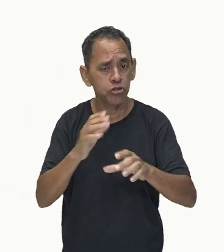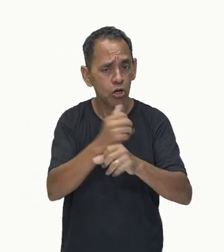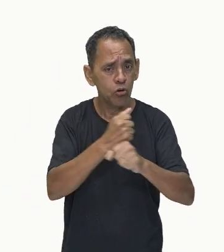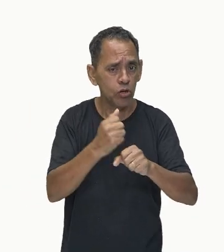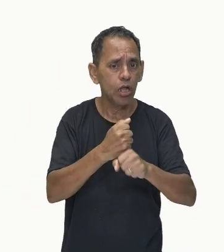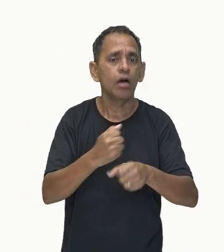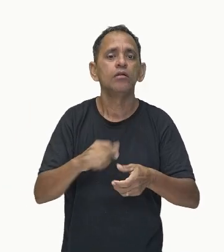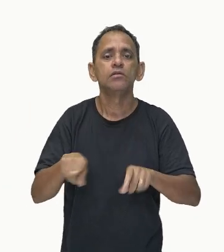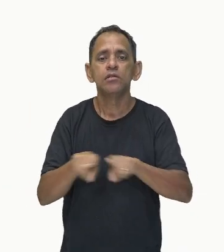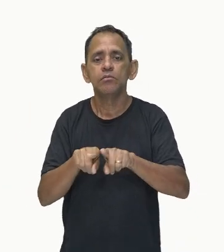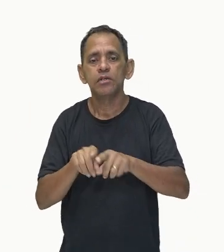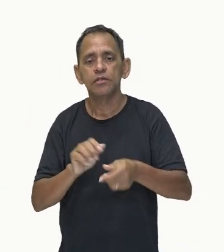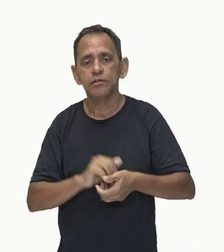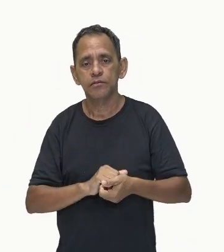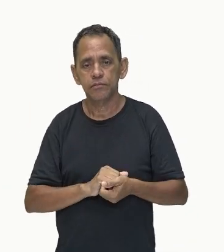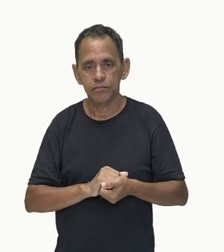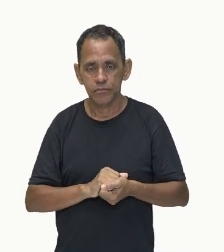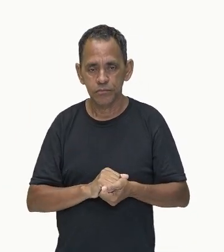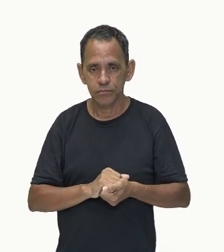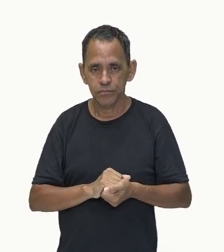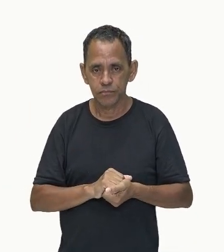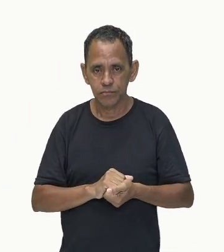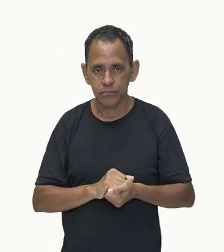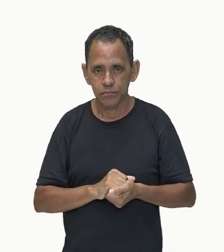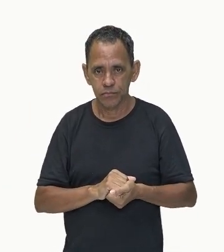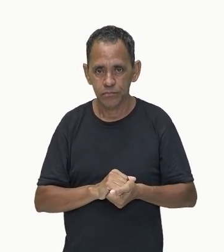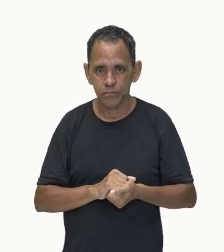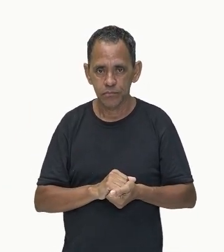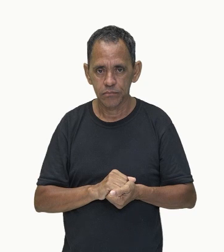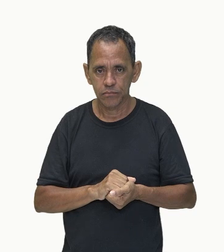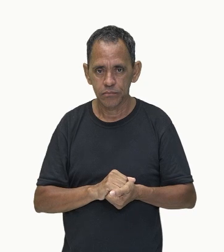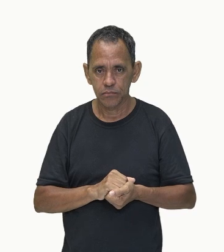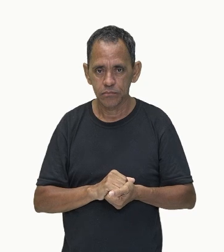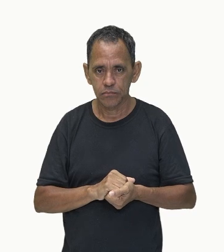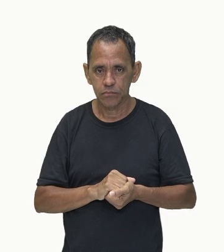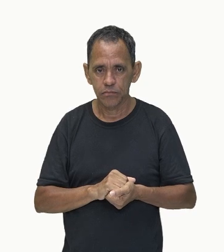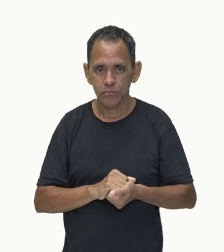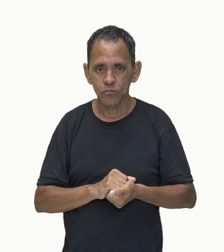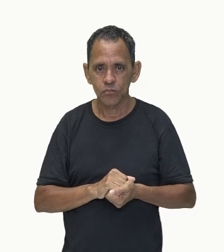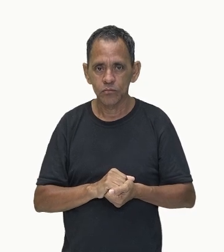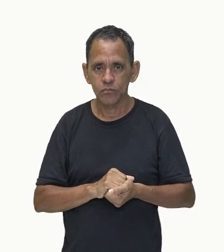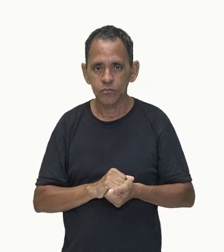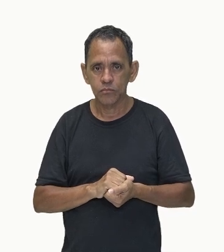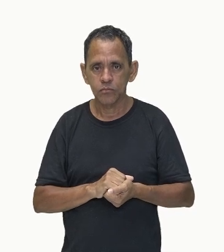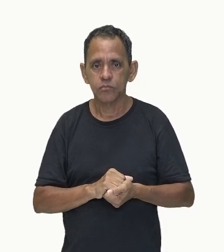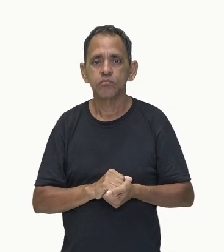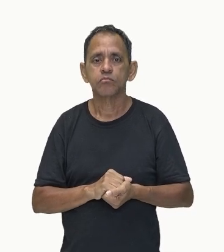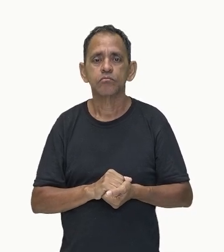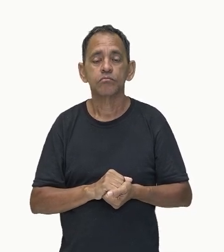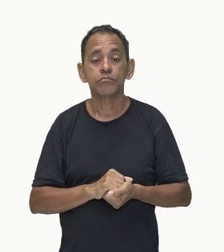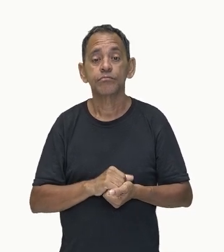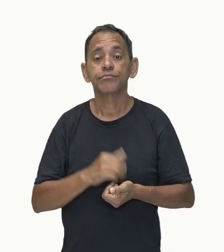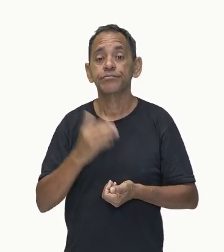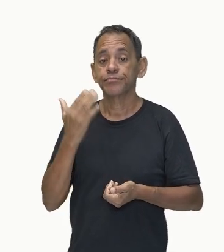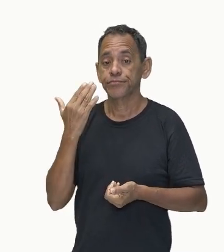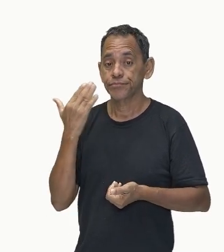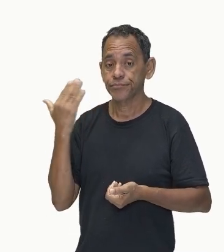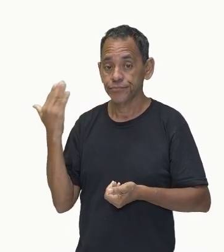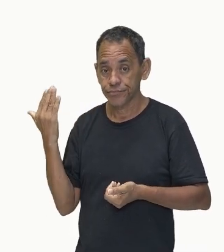a equação da área para o trapézio. Tá? A área de um trapézio é a sua base